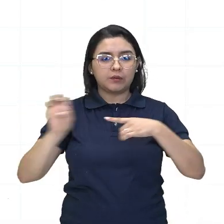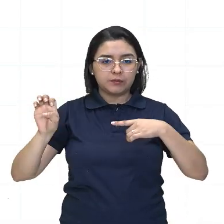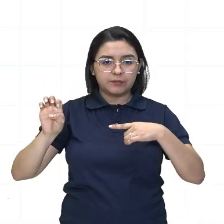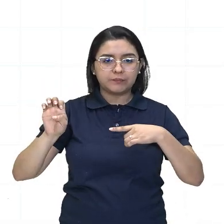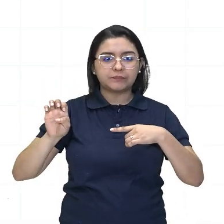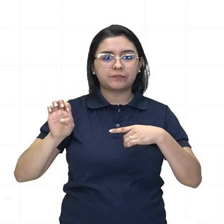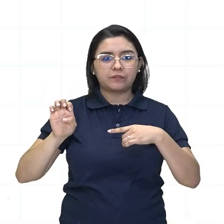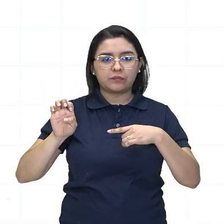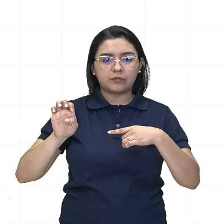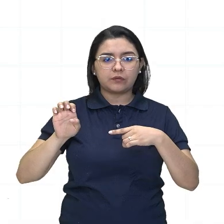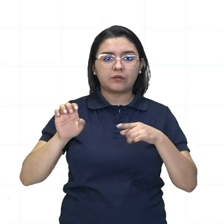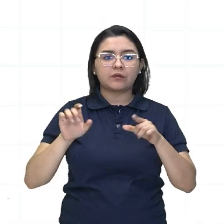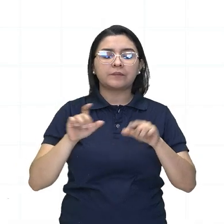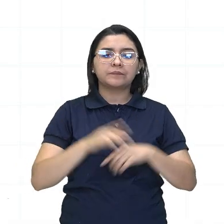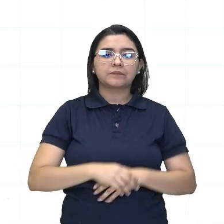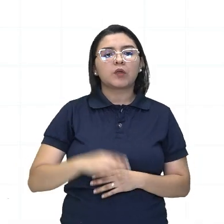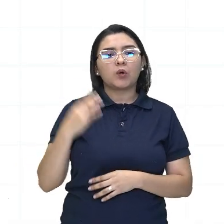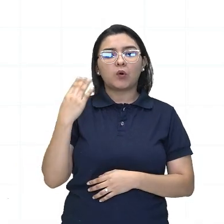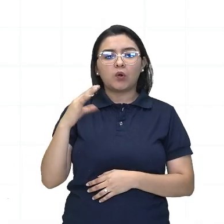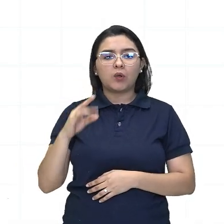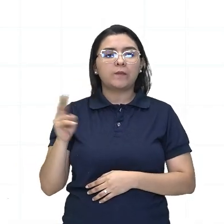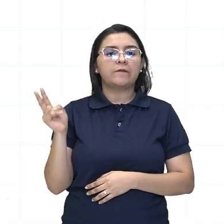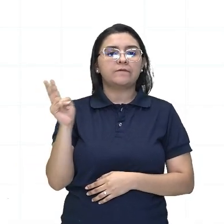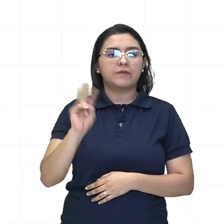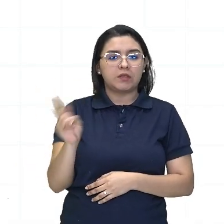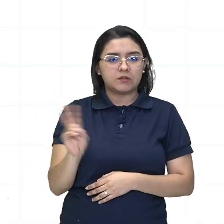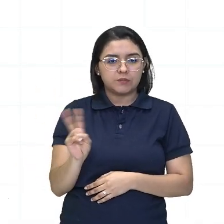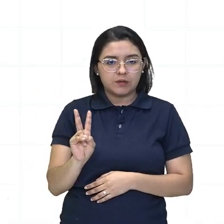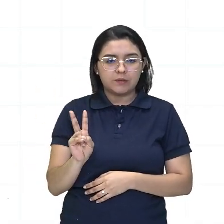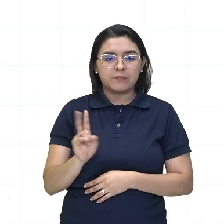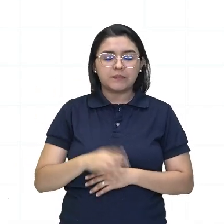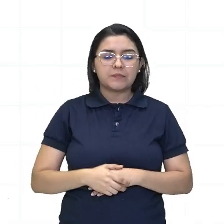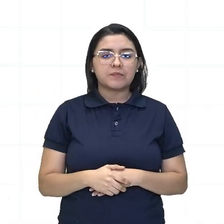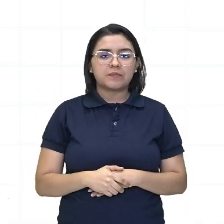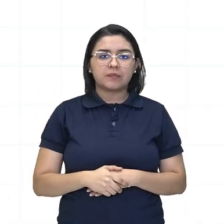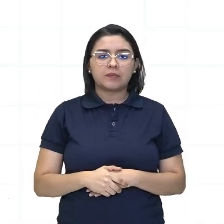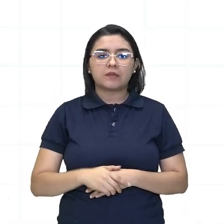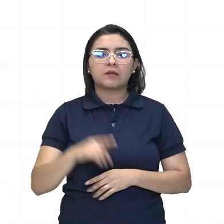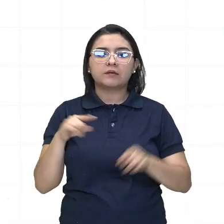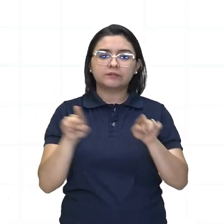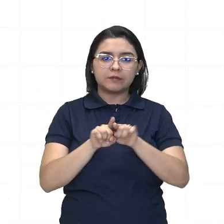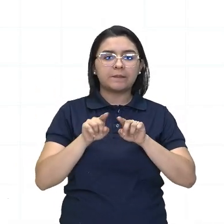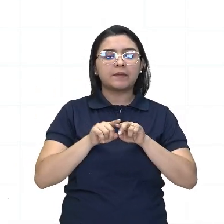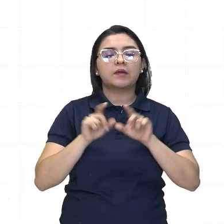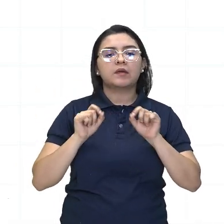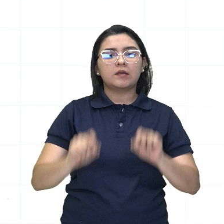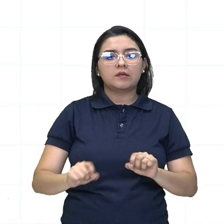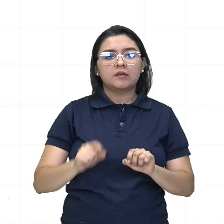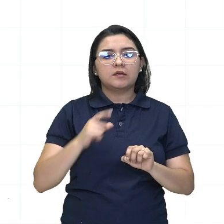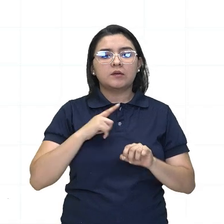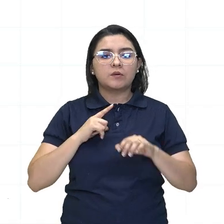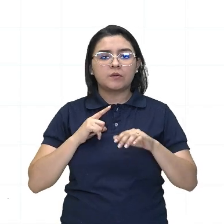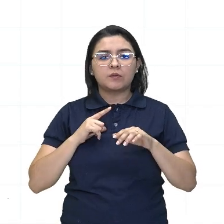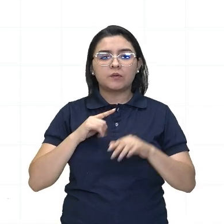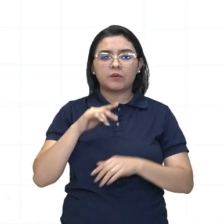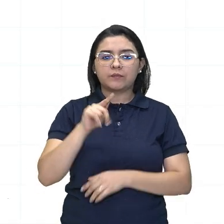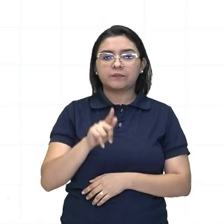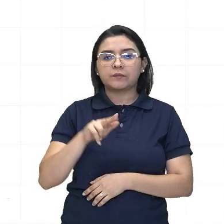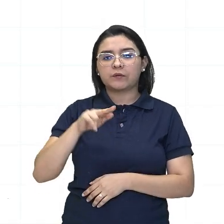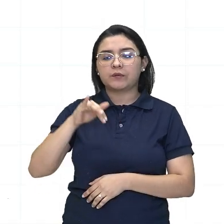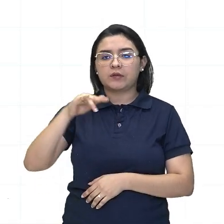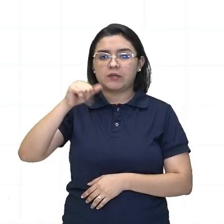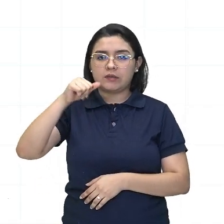temos também uma parte da Colômbia, da Venezuela, temos ali também as Guianas e Suriname, como vocês